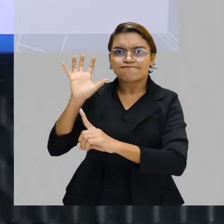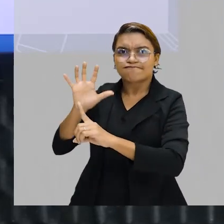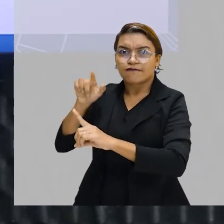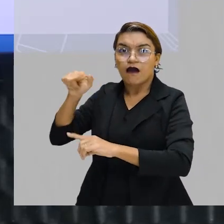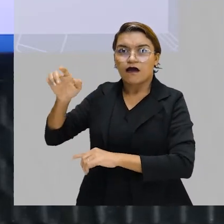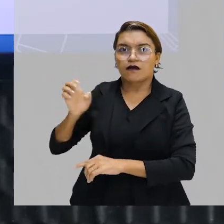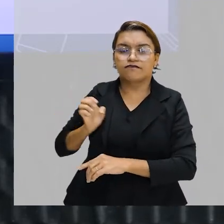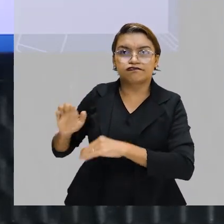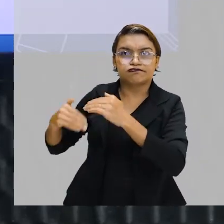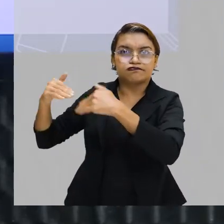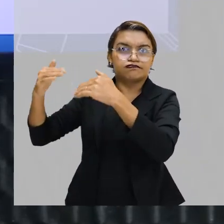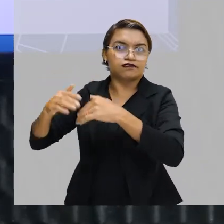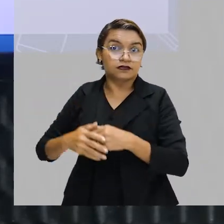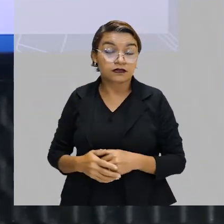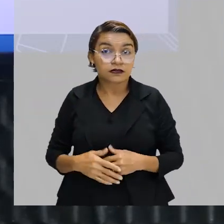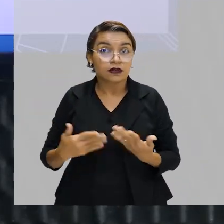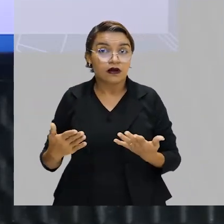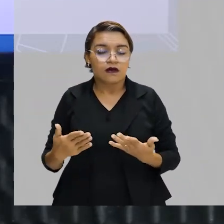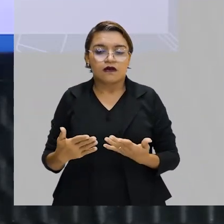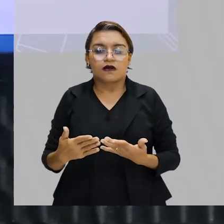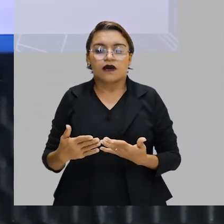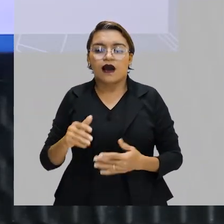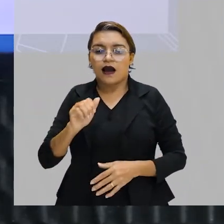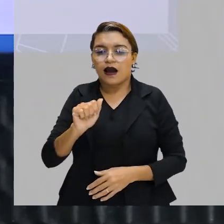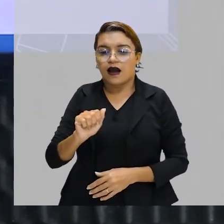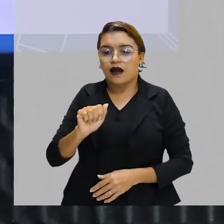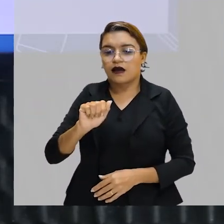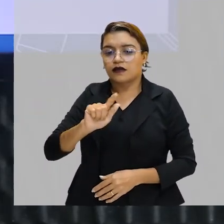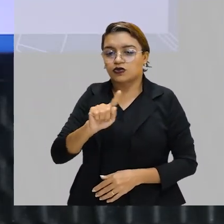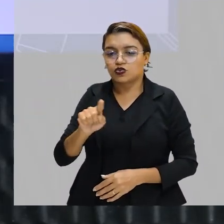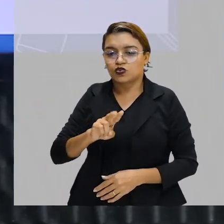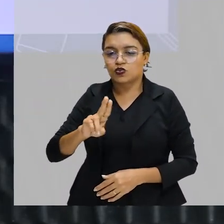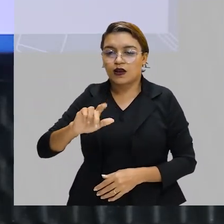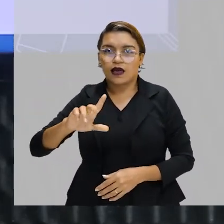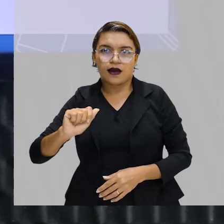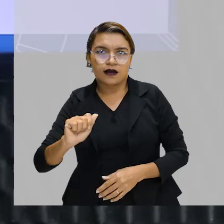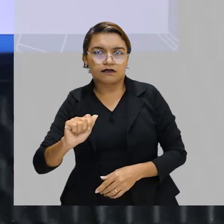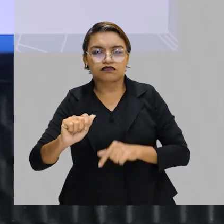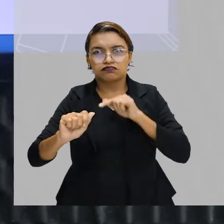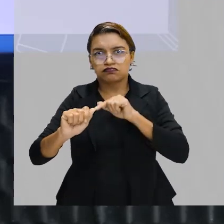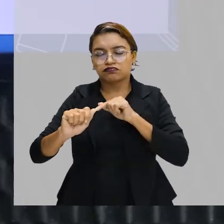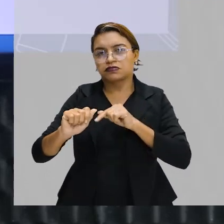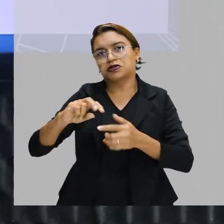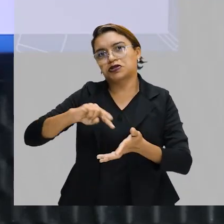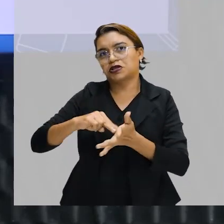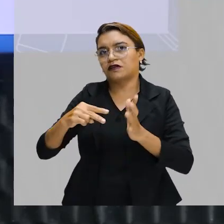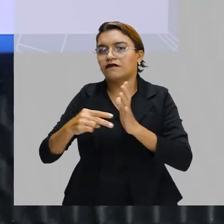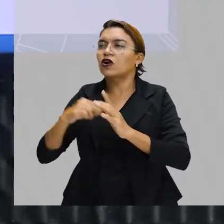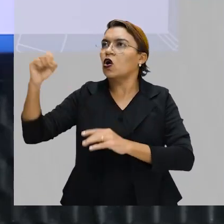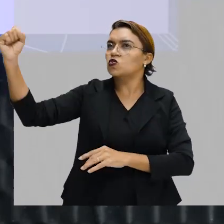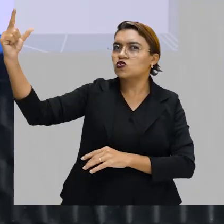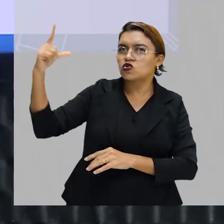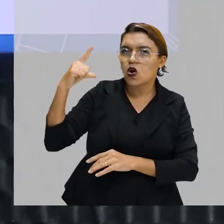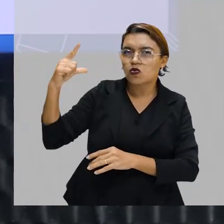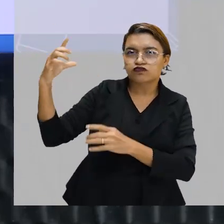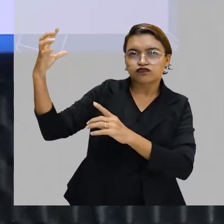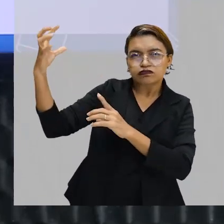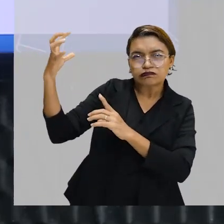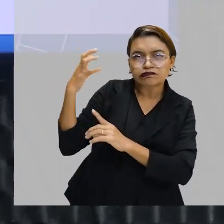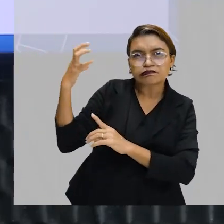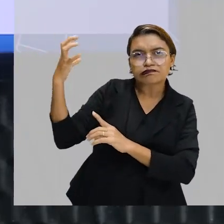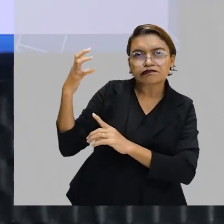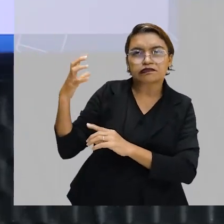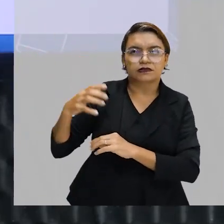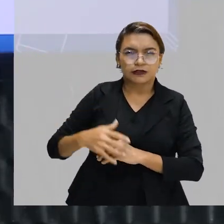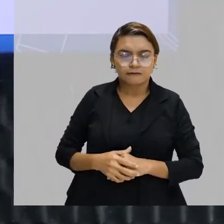diz, ele azula para o sertão. Azular é por causa do sol, por causa da tez que vai ficar.